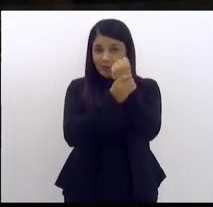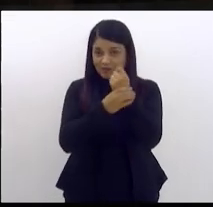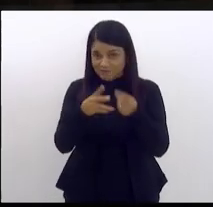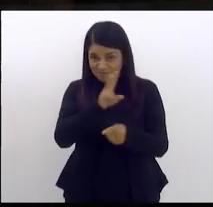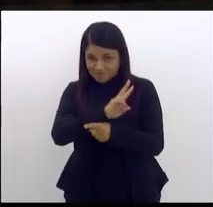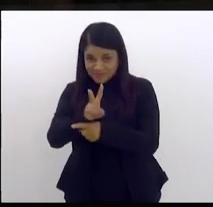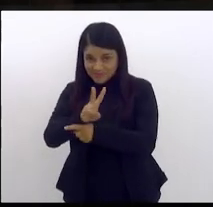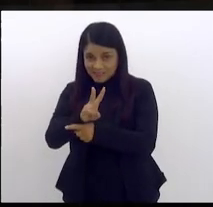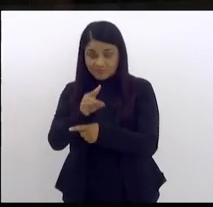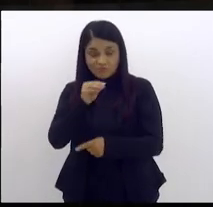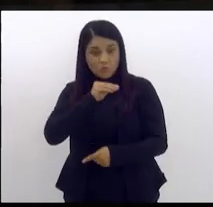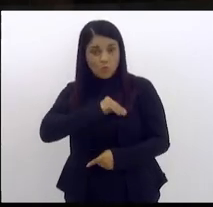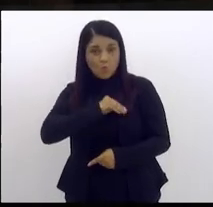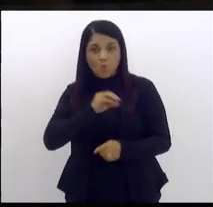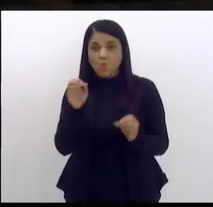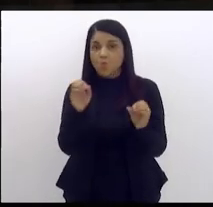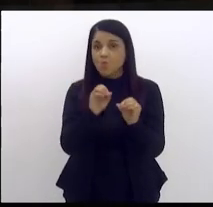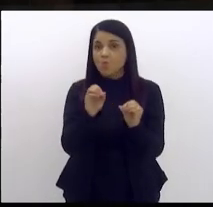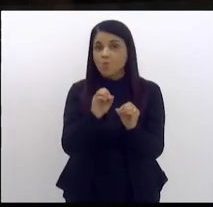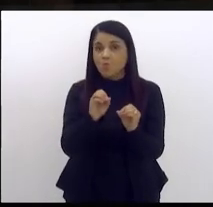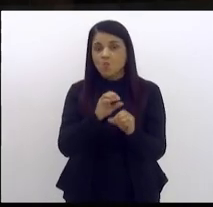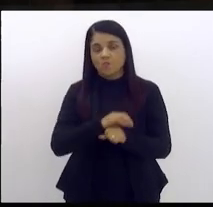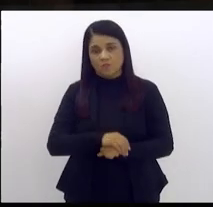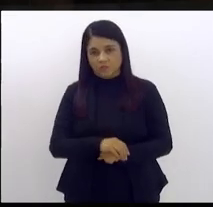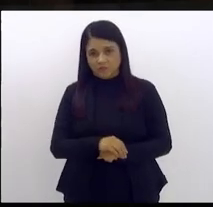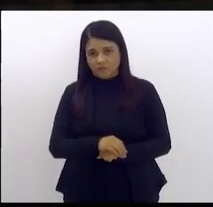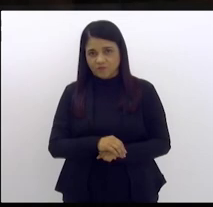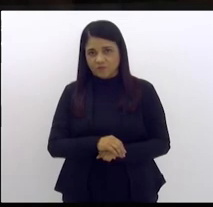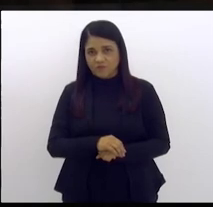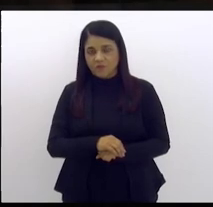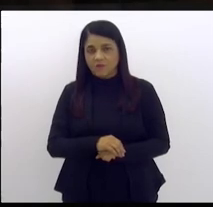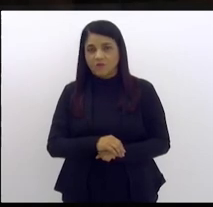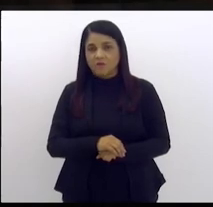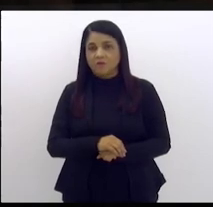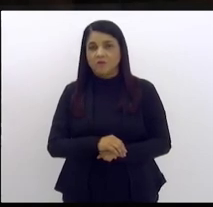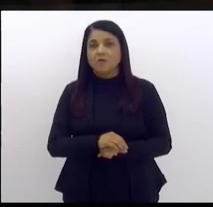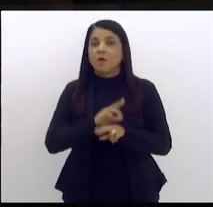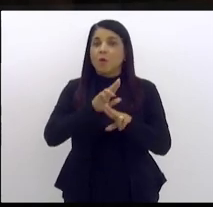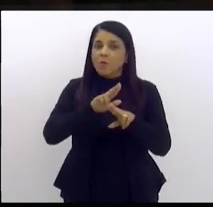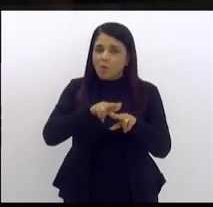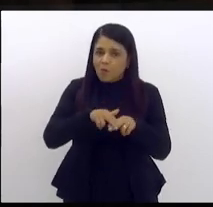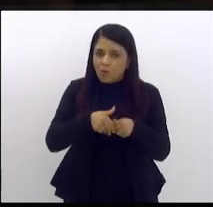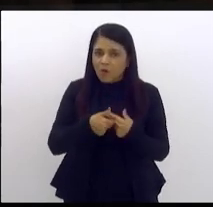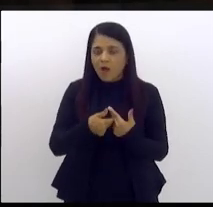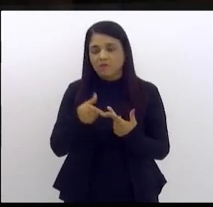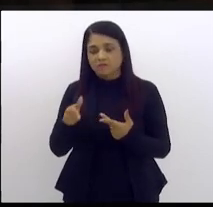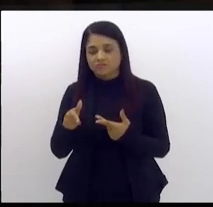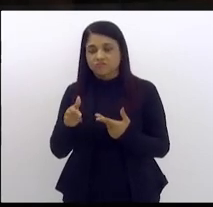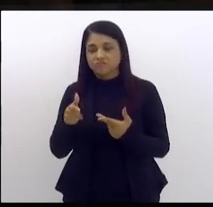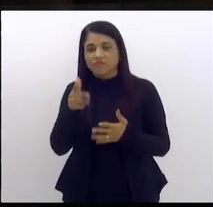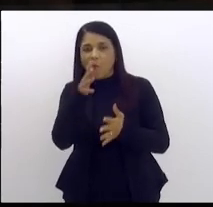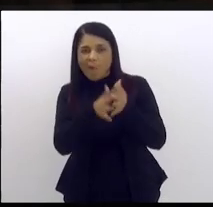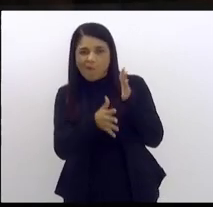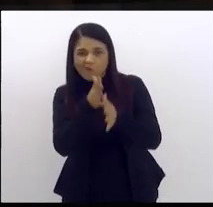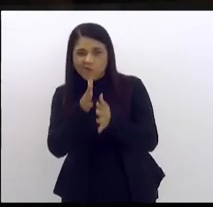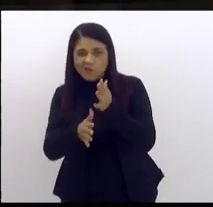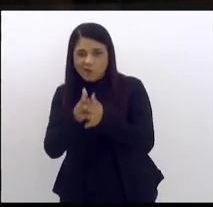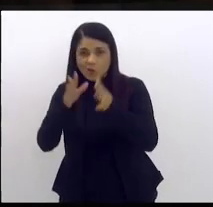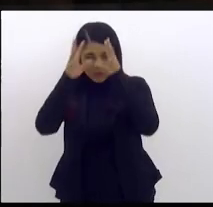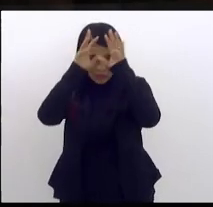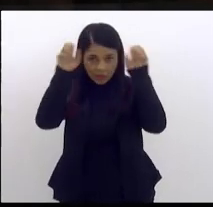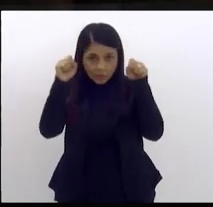sem receber por causa de um impasse entre o Tribunal de Contas do estado